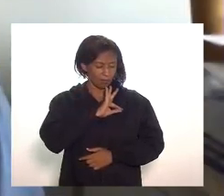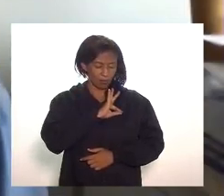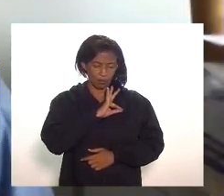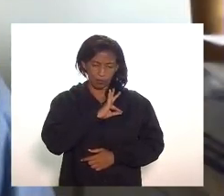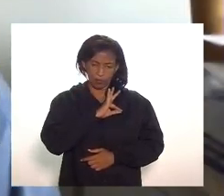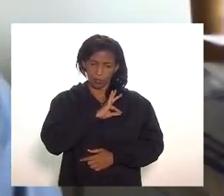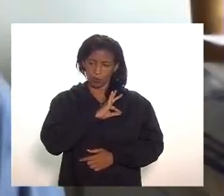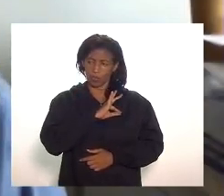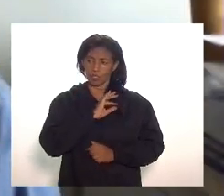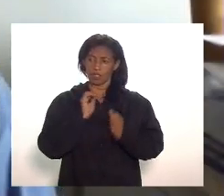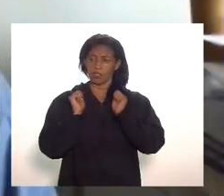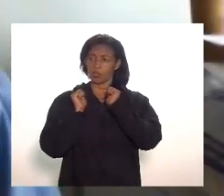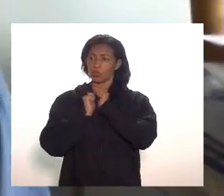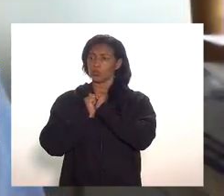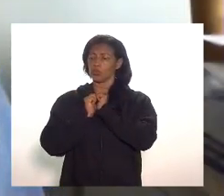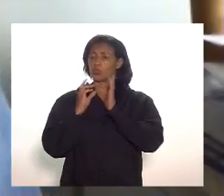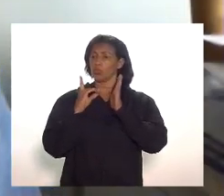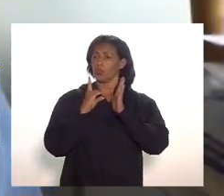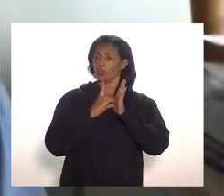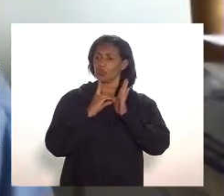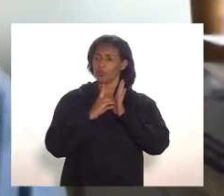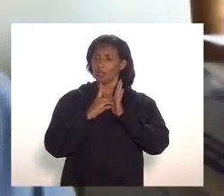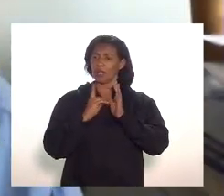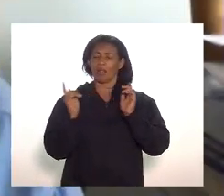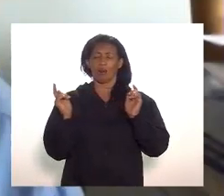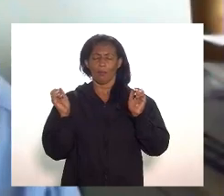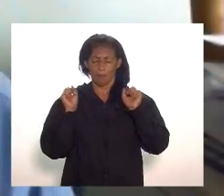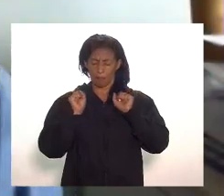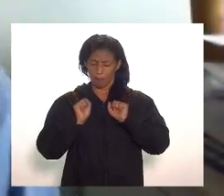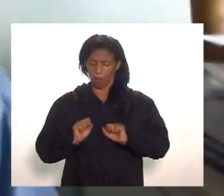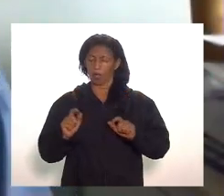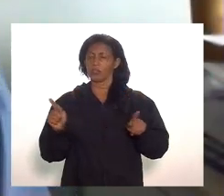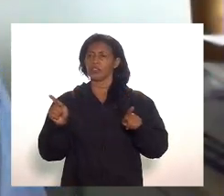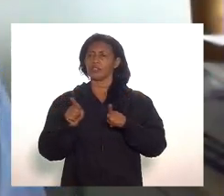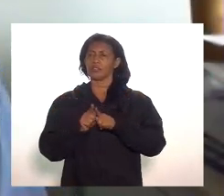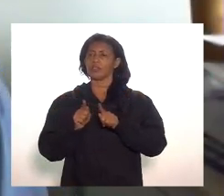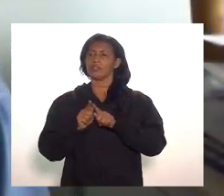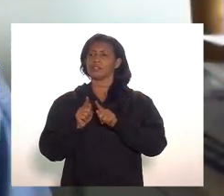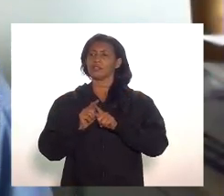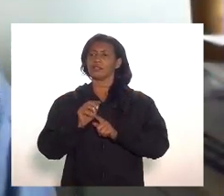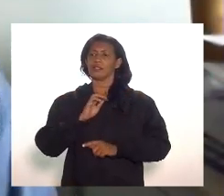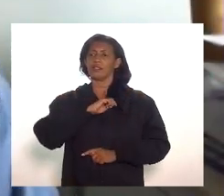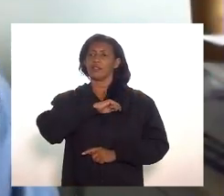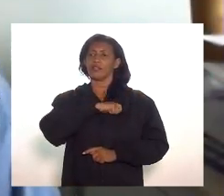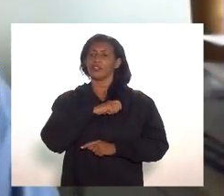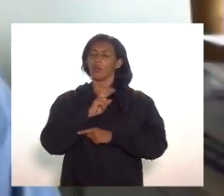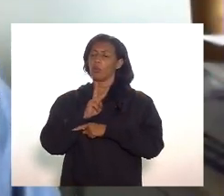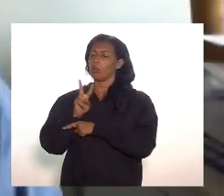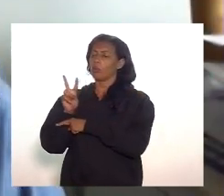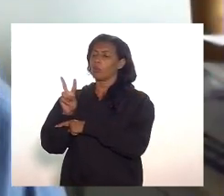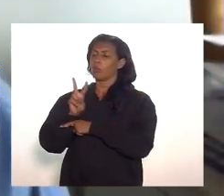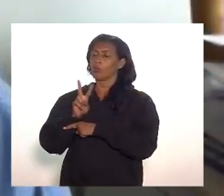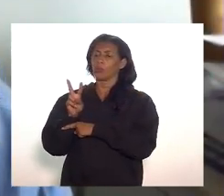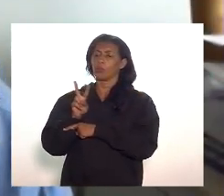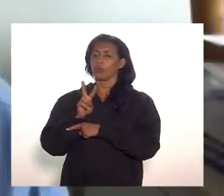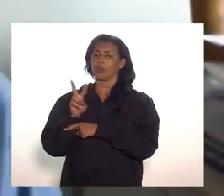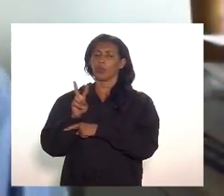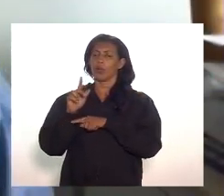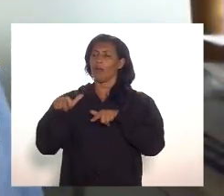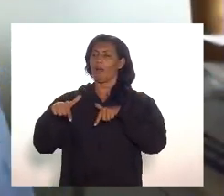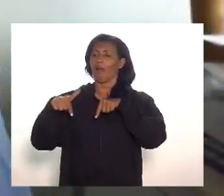com o órgão de trânsito, também tem competência ela para fiscalizar a operação